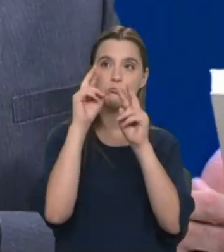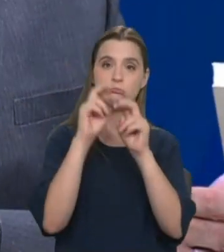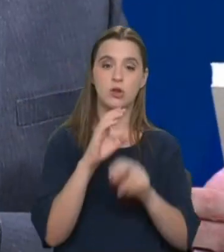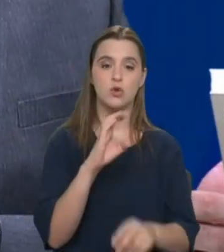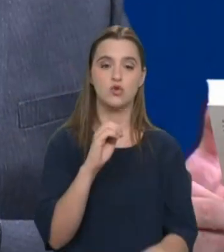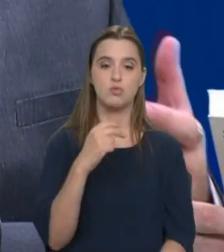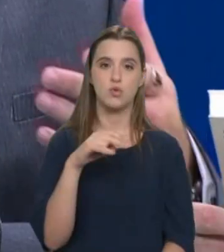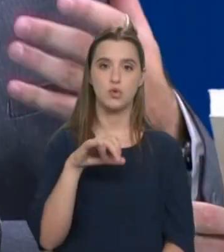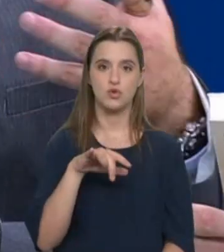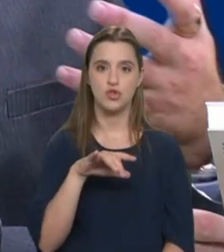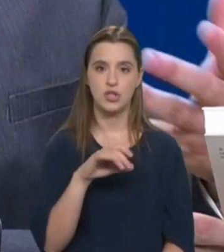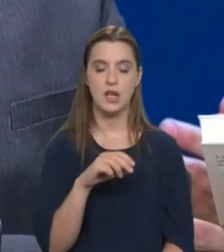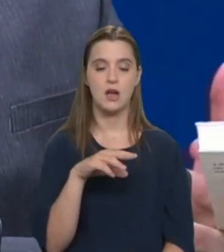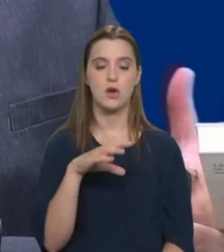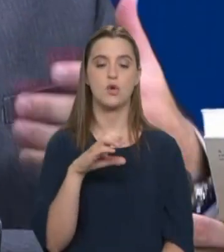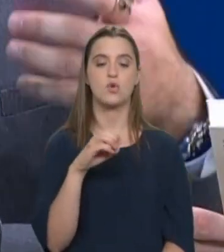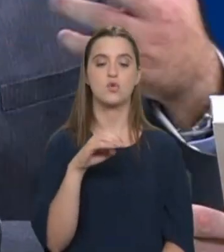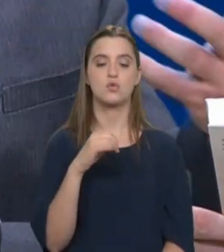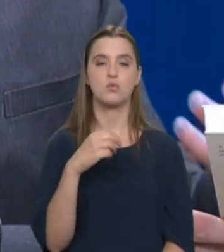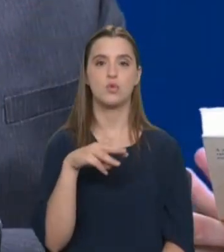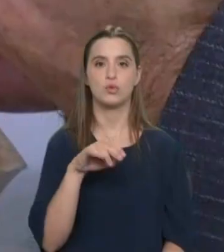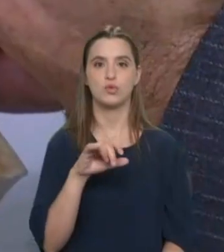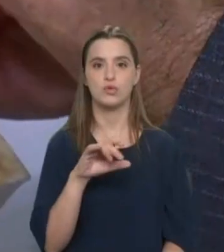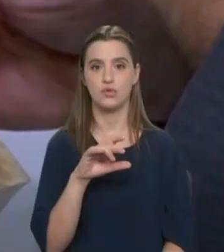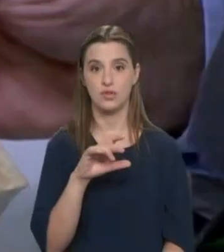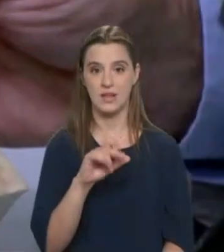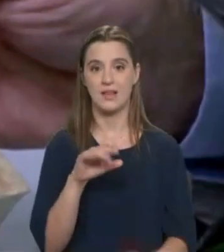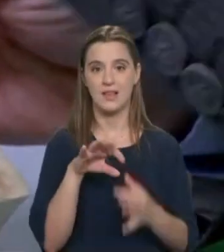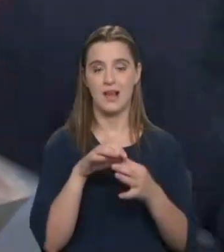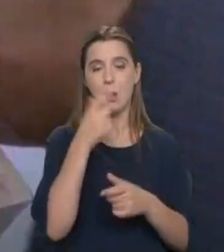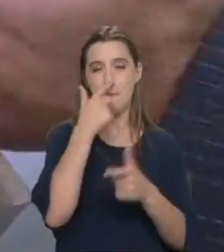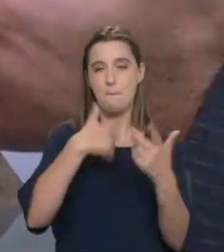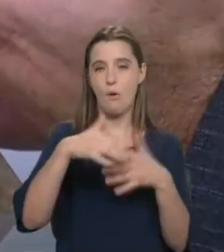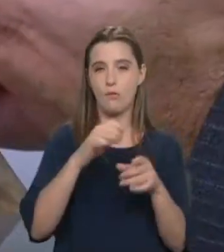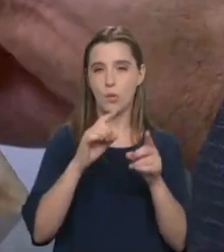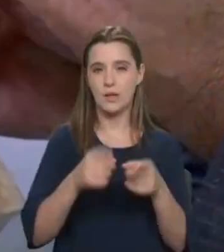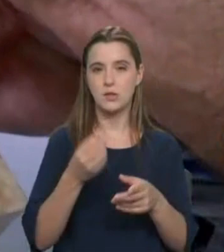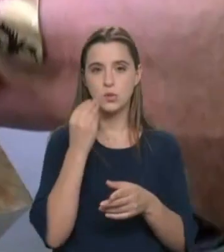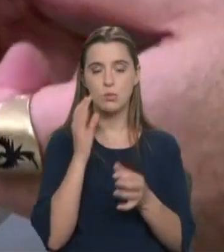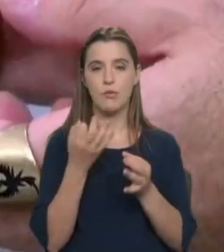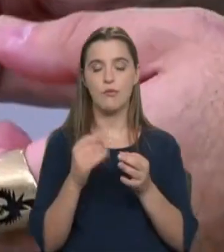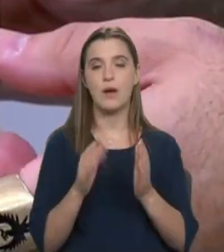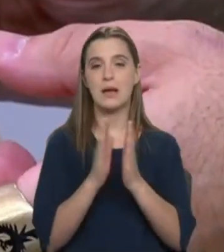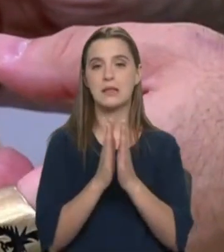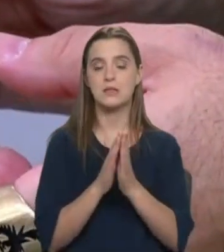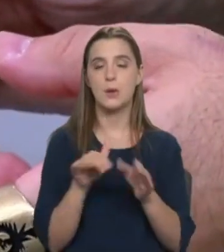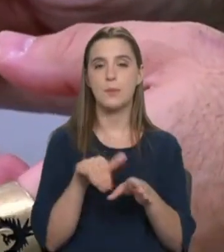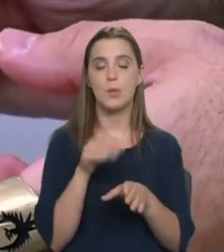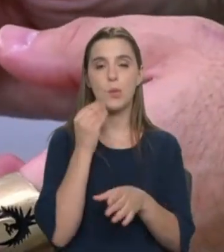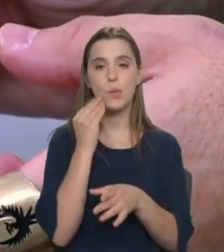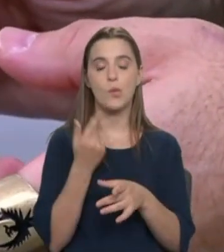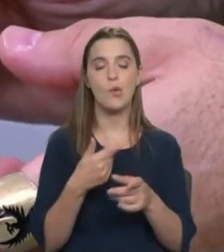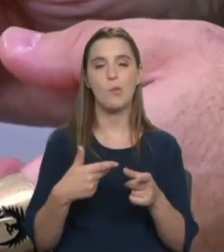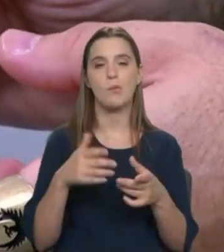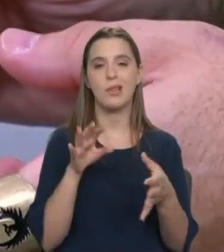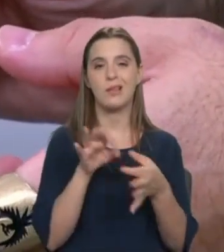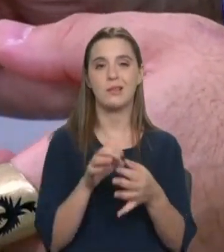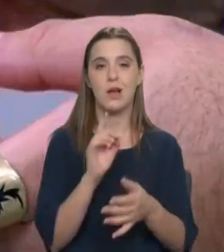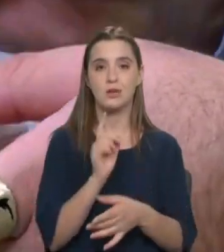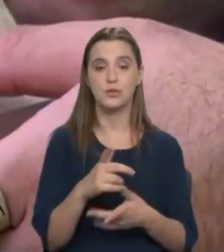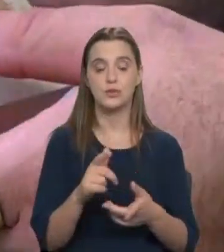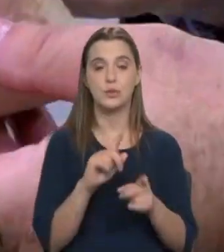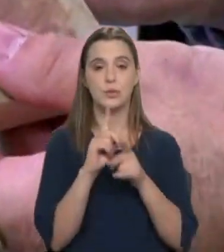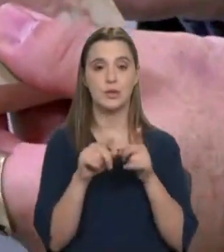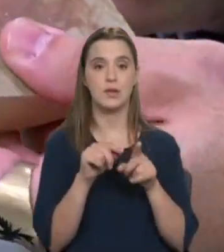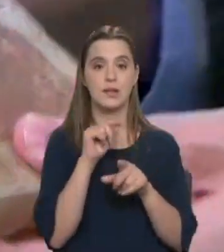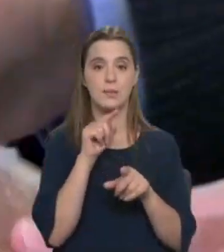dos primeiros povos na construção daquilo que é a própria humanidade, como é que se envolveu com a própria religião e, portanto, a ligação humanidade-céu também